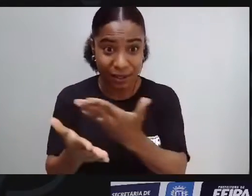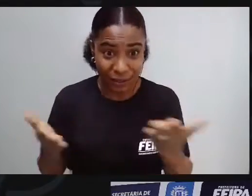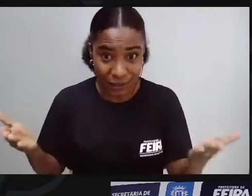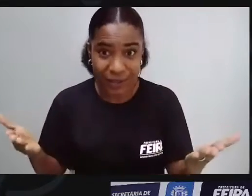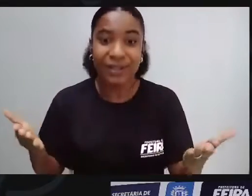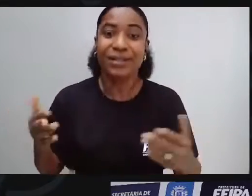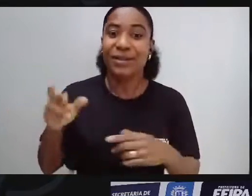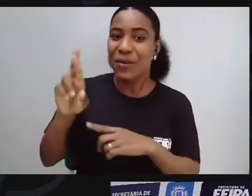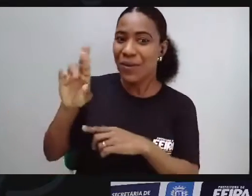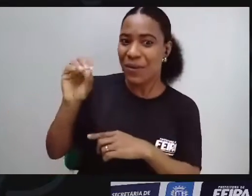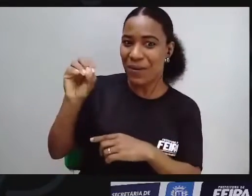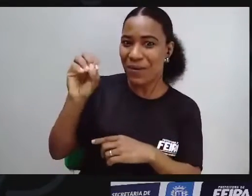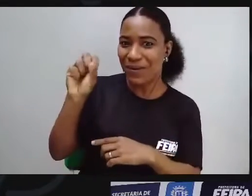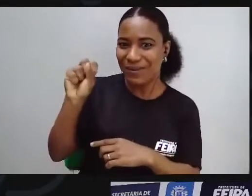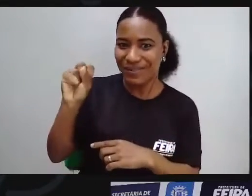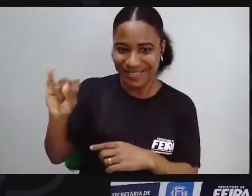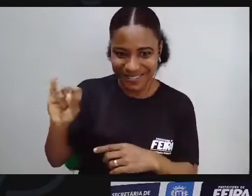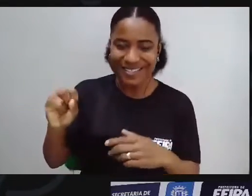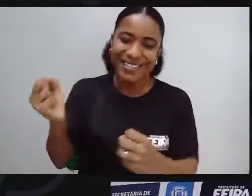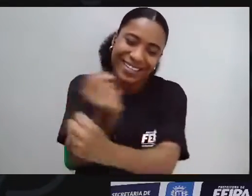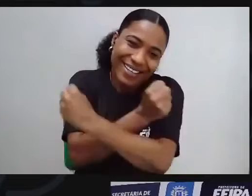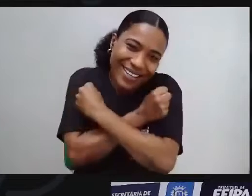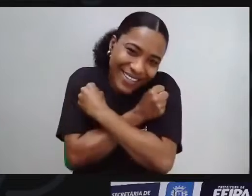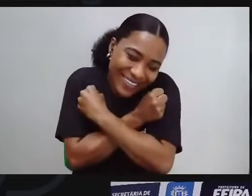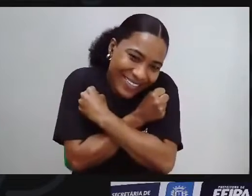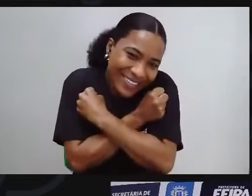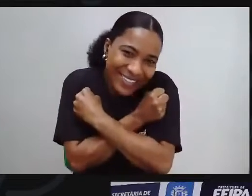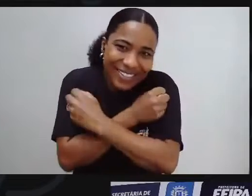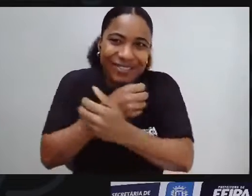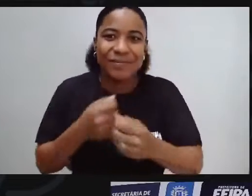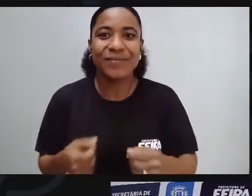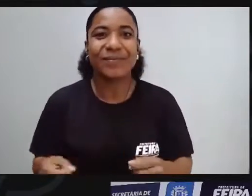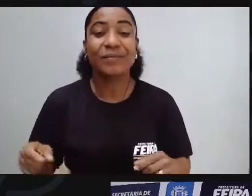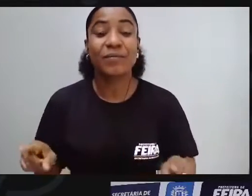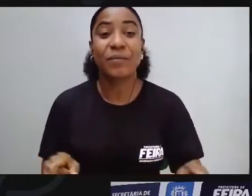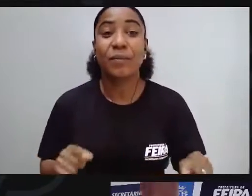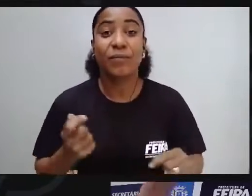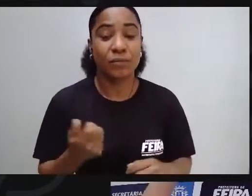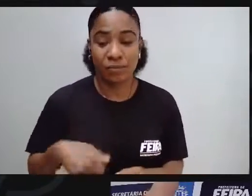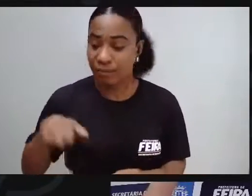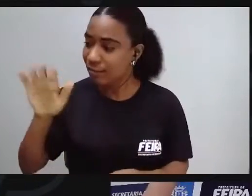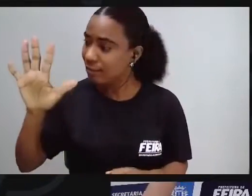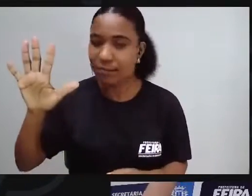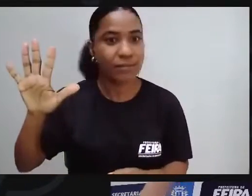aquele abraço para inventar